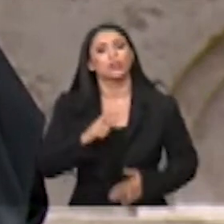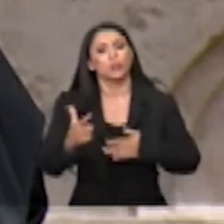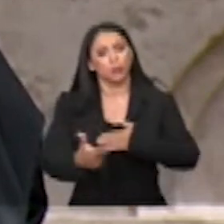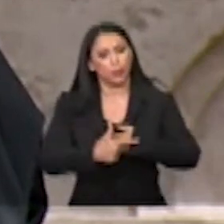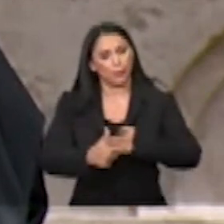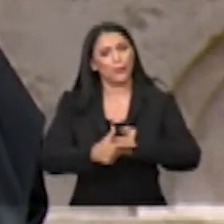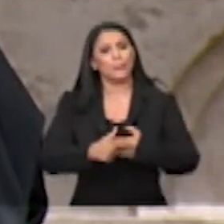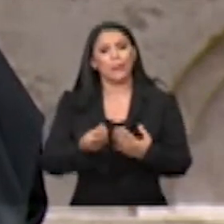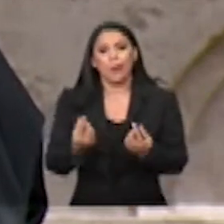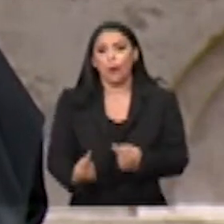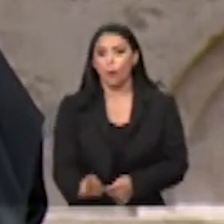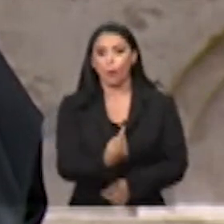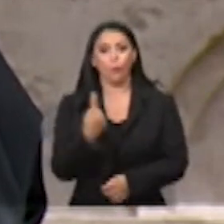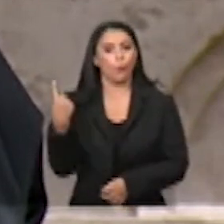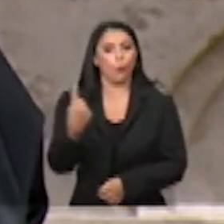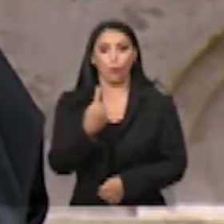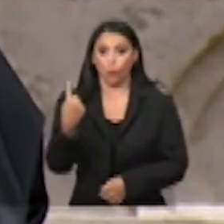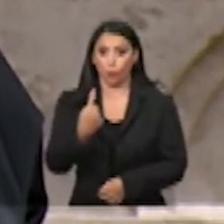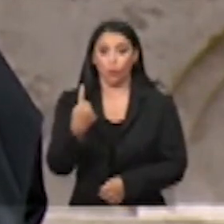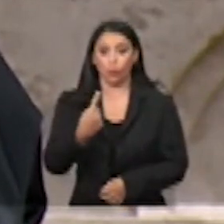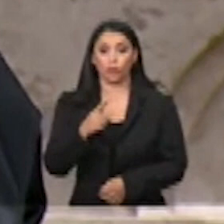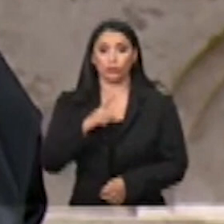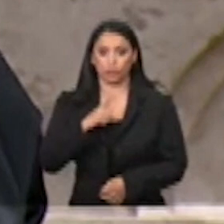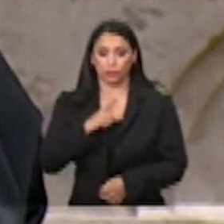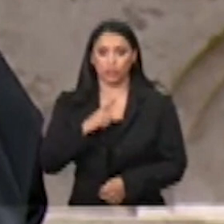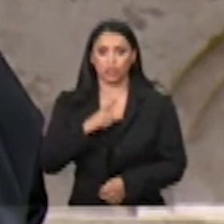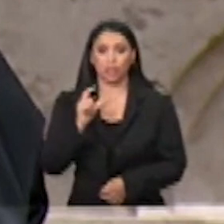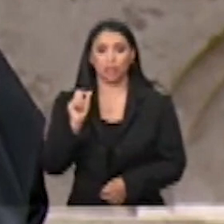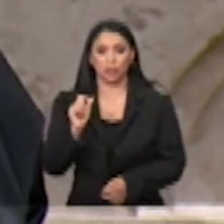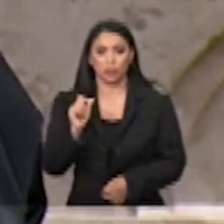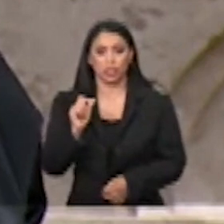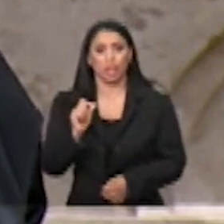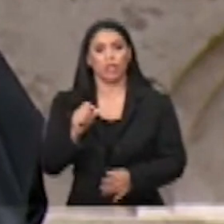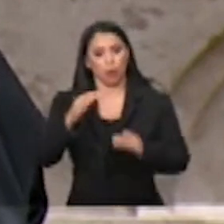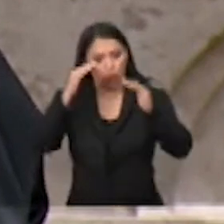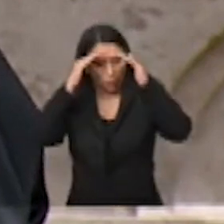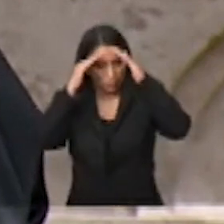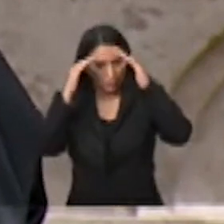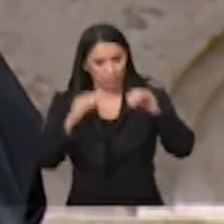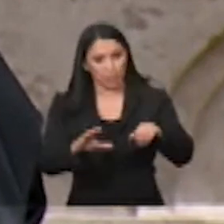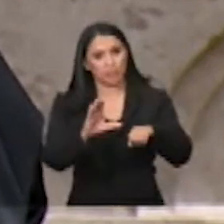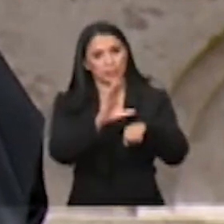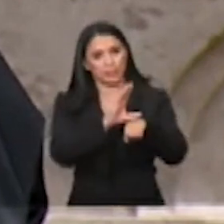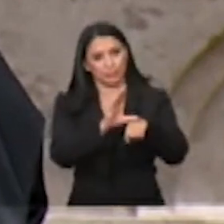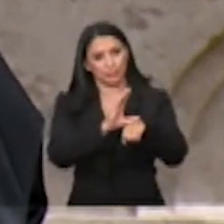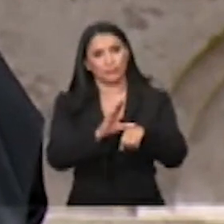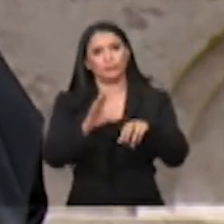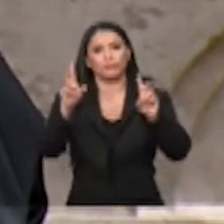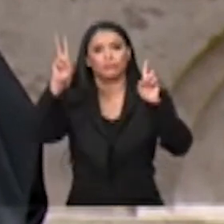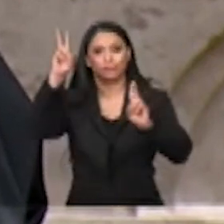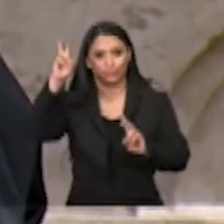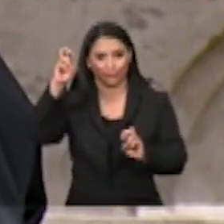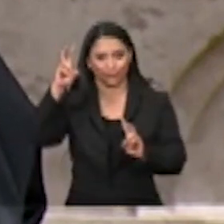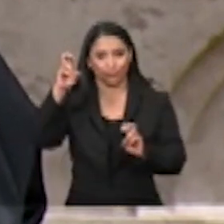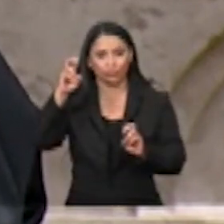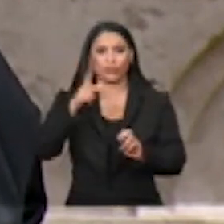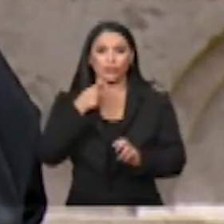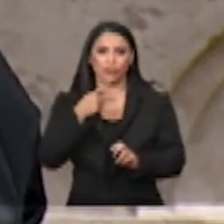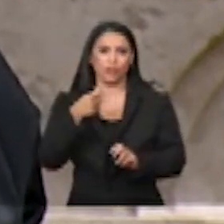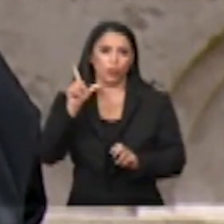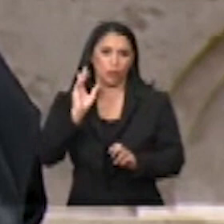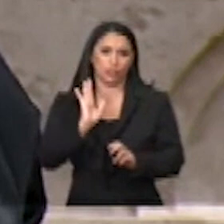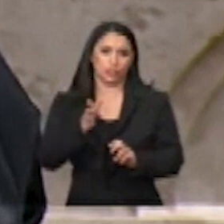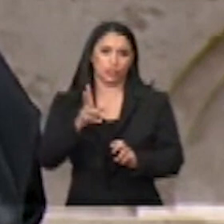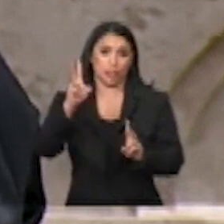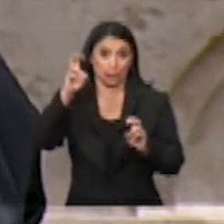é o modo único de manter viva a advertência de Ulisses Guimarães, abro aspas, repetindo o já dito anteriormente,